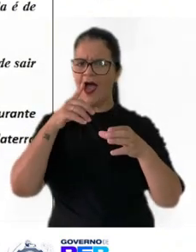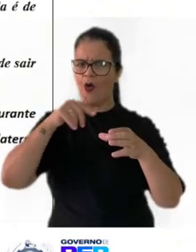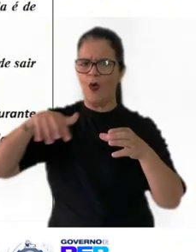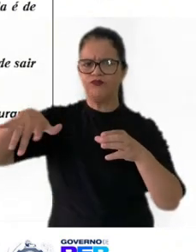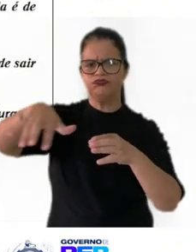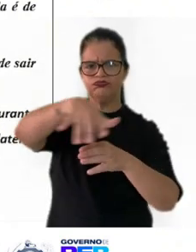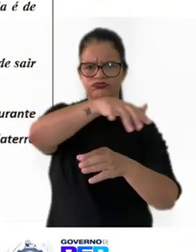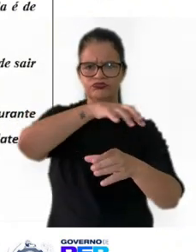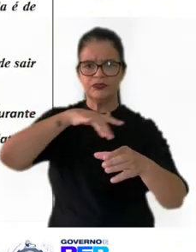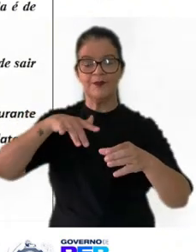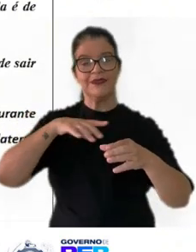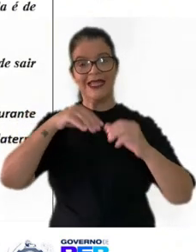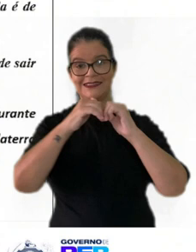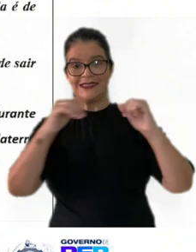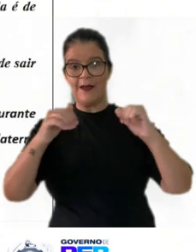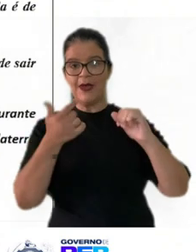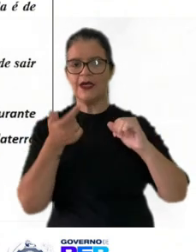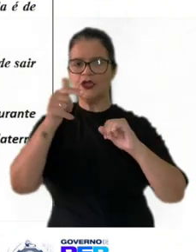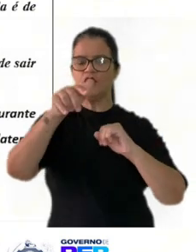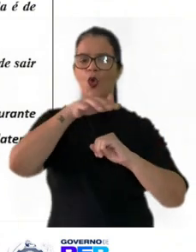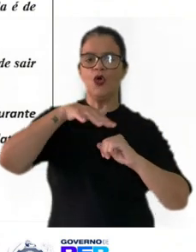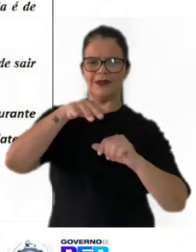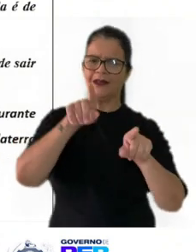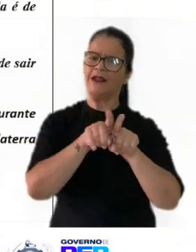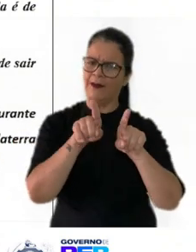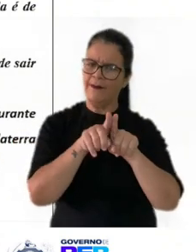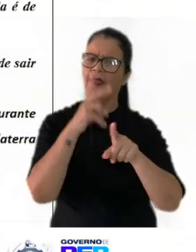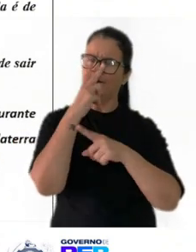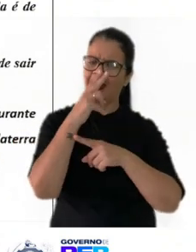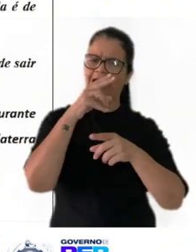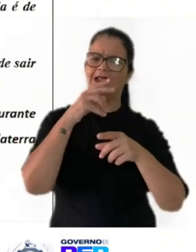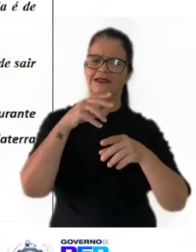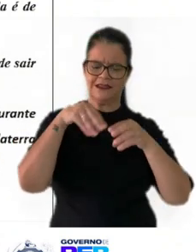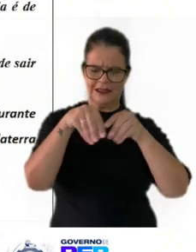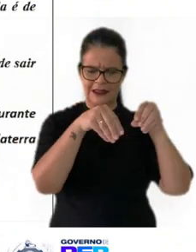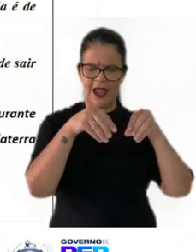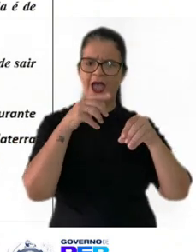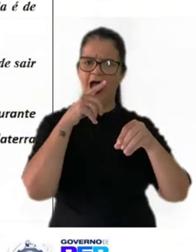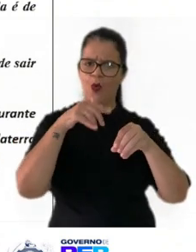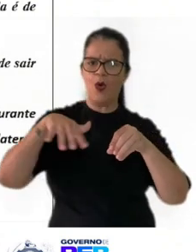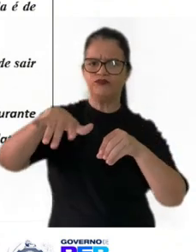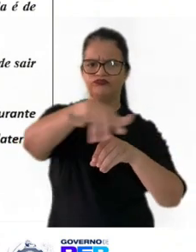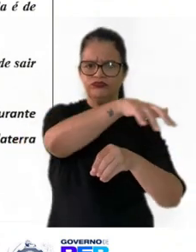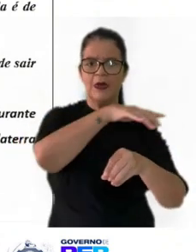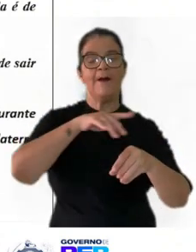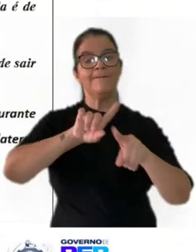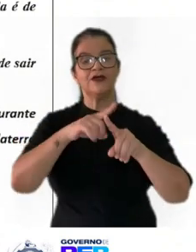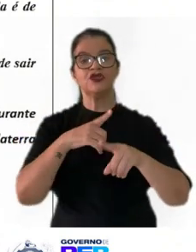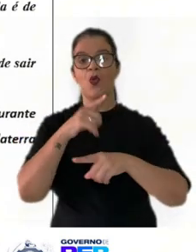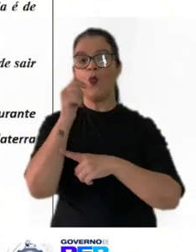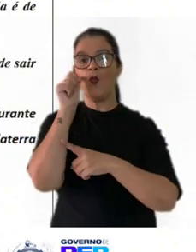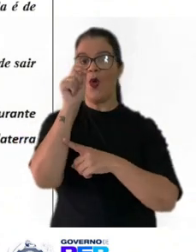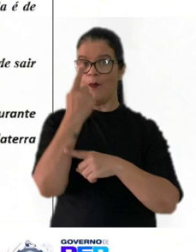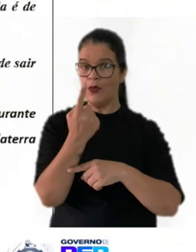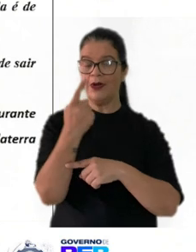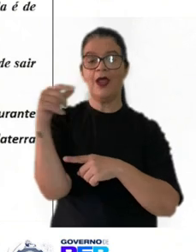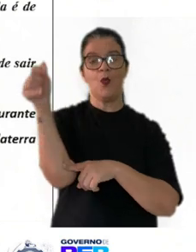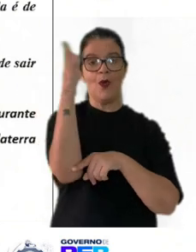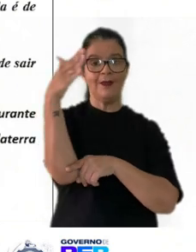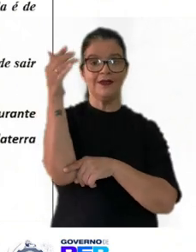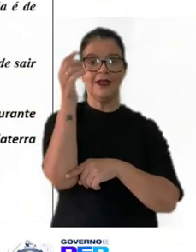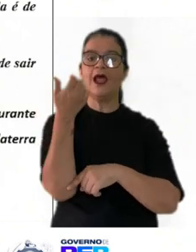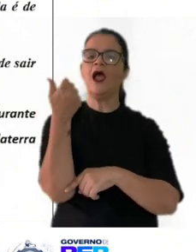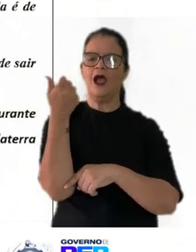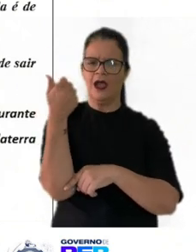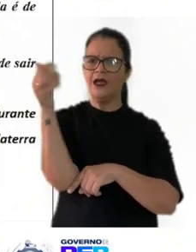separada dessa outra área que também parece uma ilha mas que está uma mulher com uma bandeira e nessa bandeira tem uma